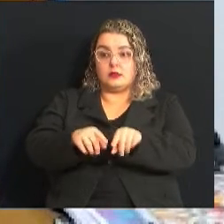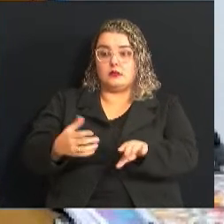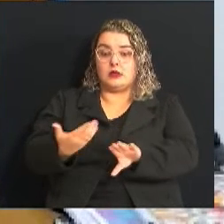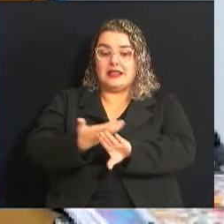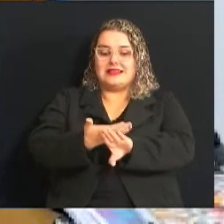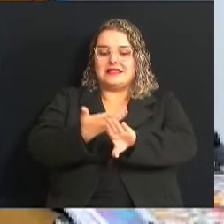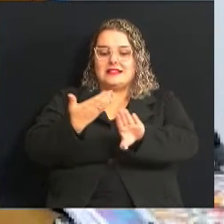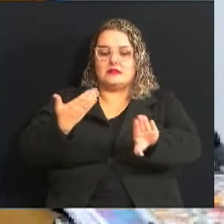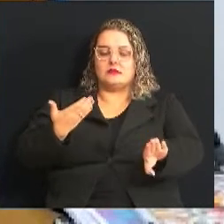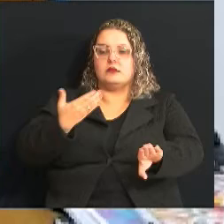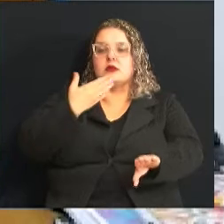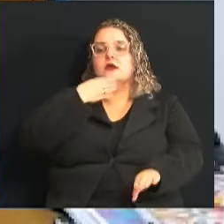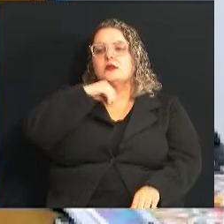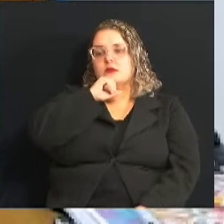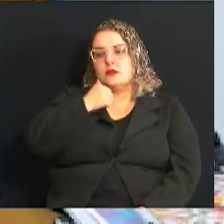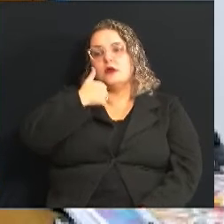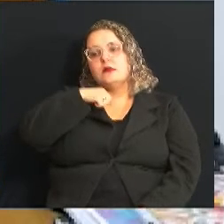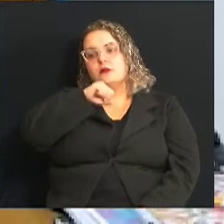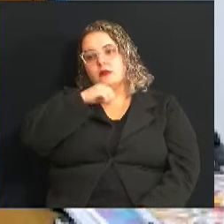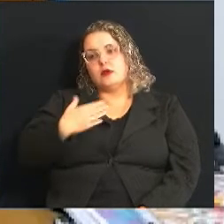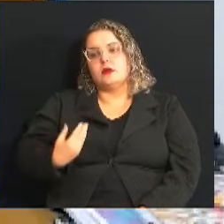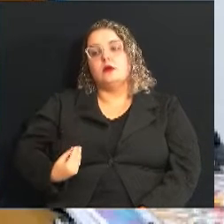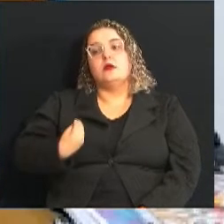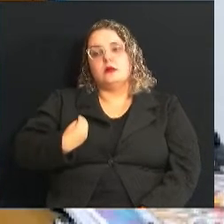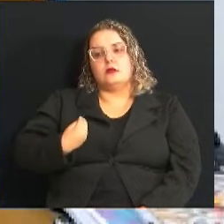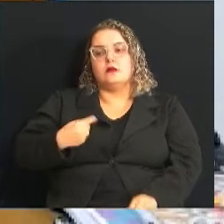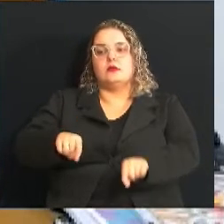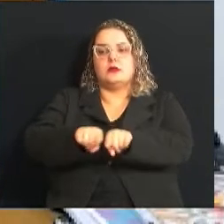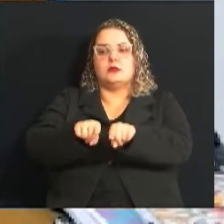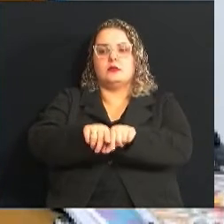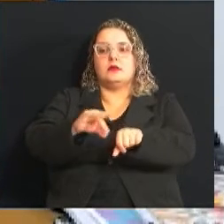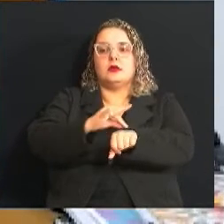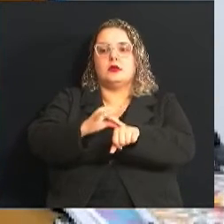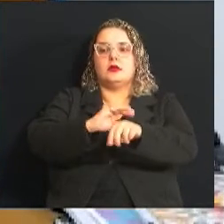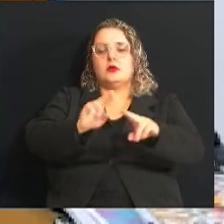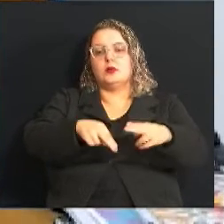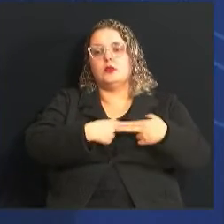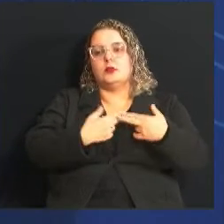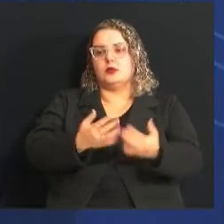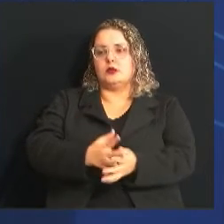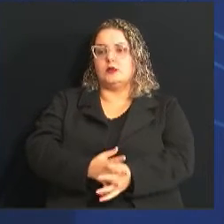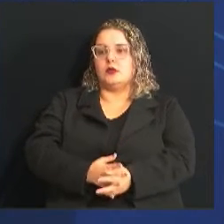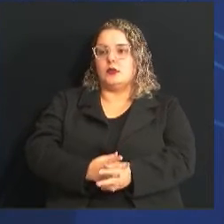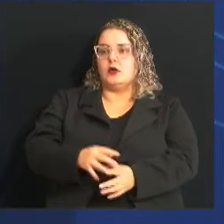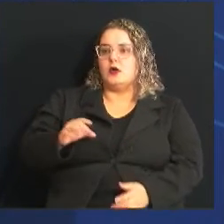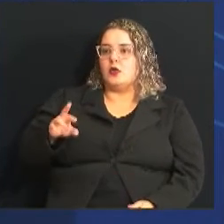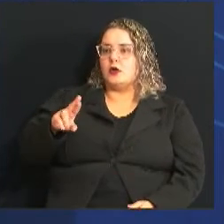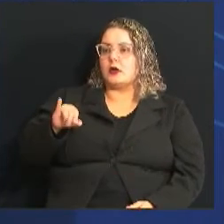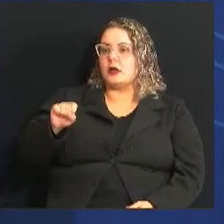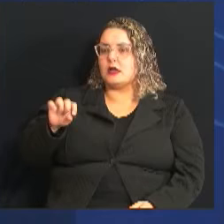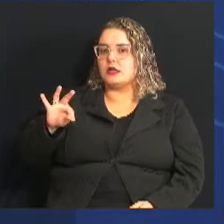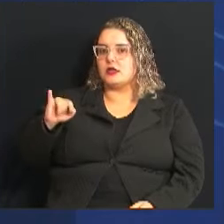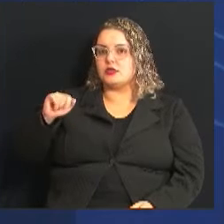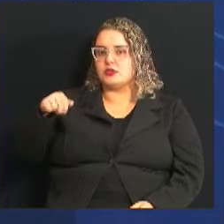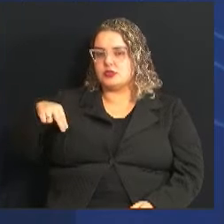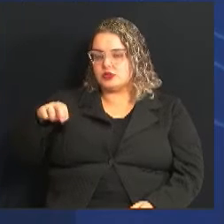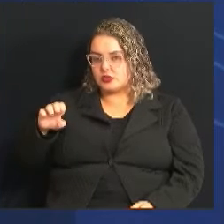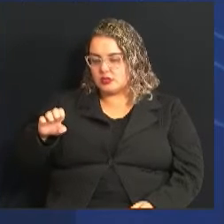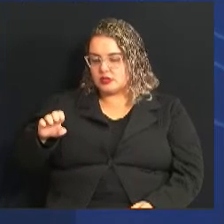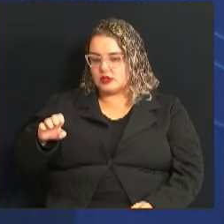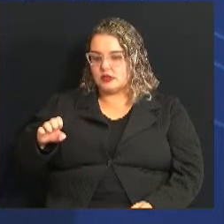pais também, a criança vivencia o seu luto. Ô, Cristiane, se tratando das crianças, cada